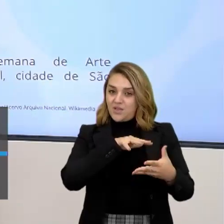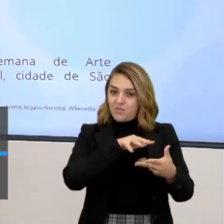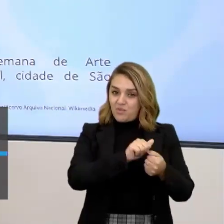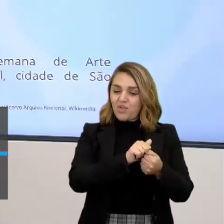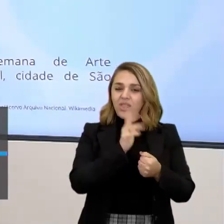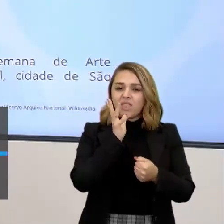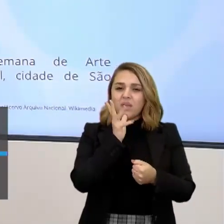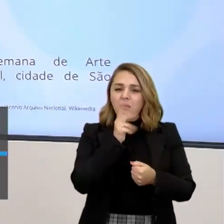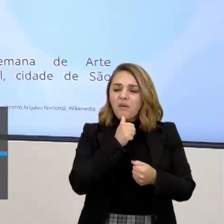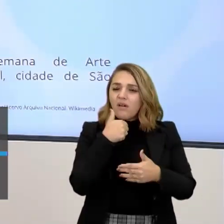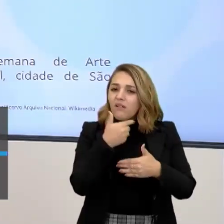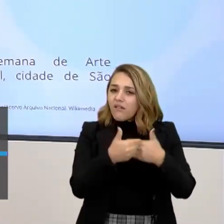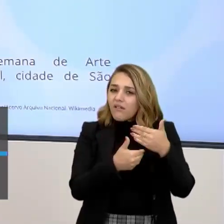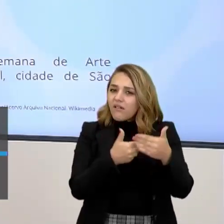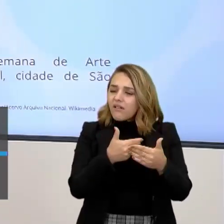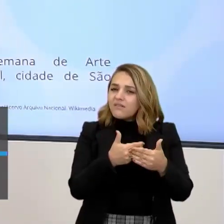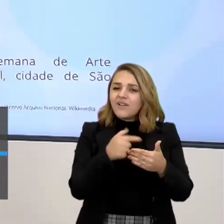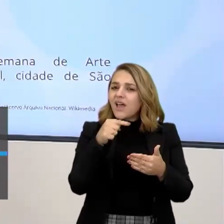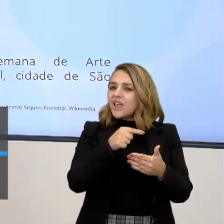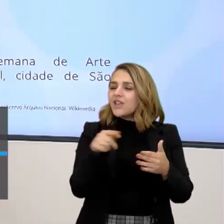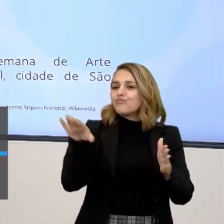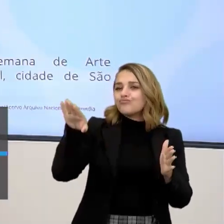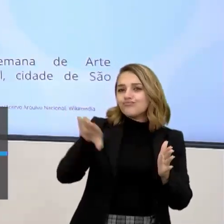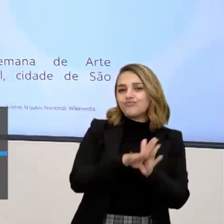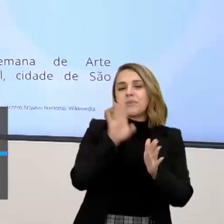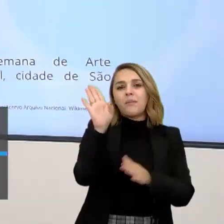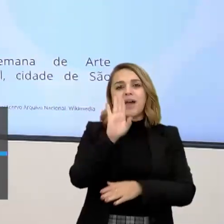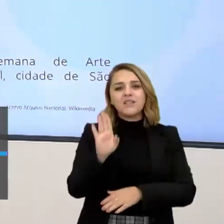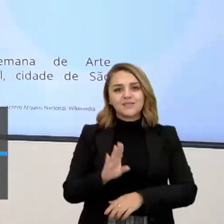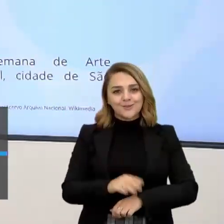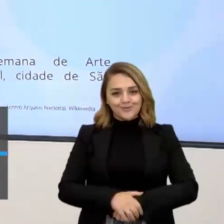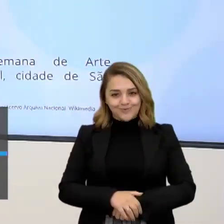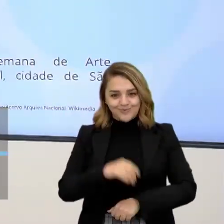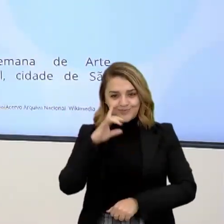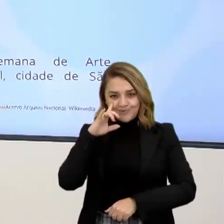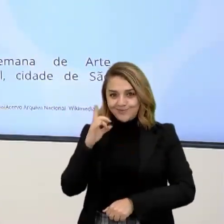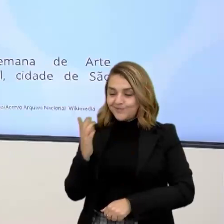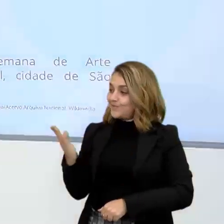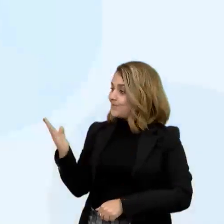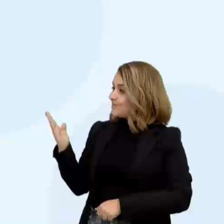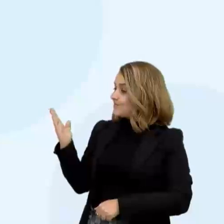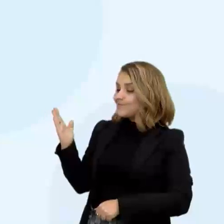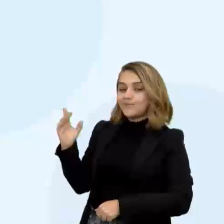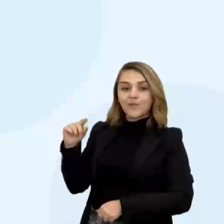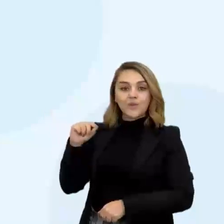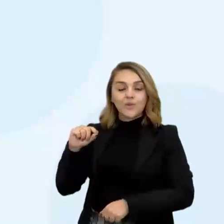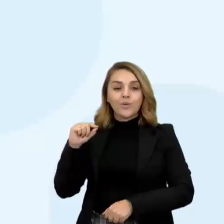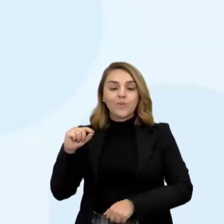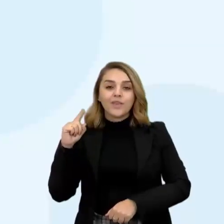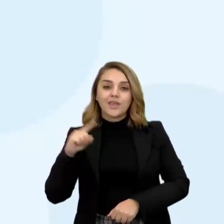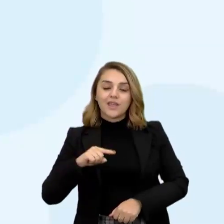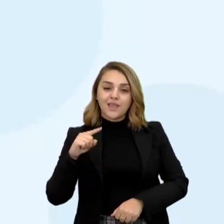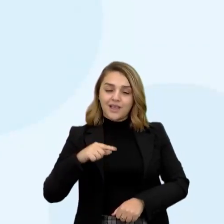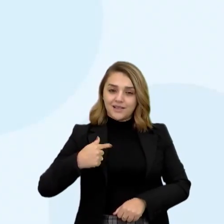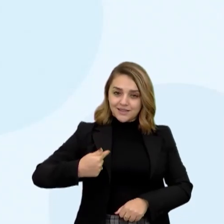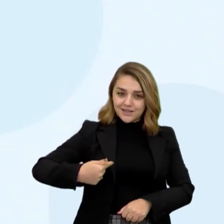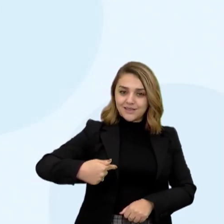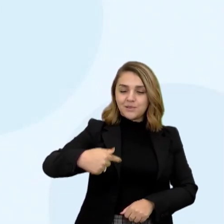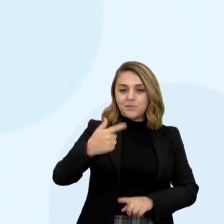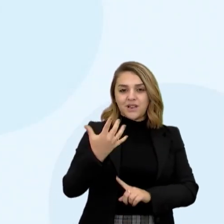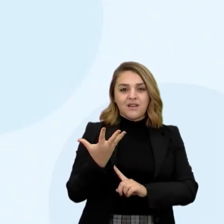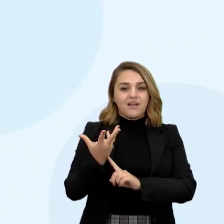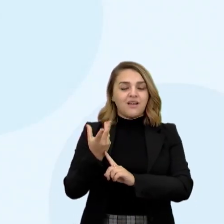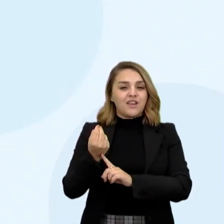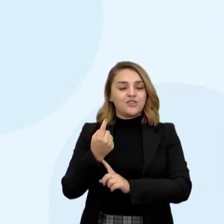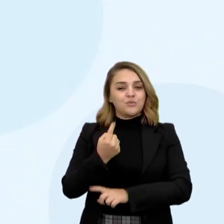demorava muito para chegar ao Brasil. E o que foi isso aqui? O que foi a Semana de Arte Moderna de